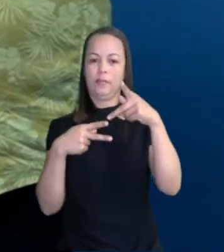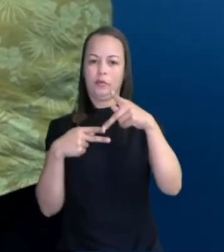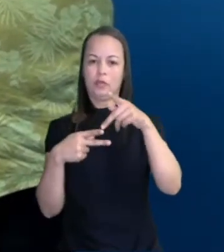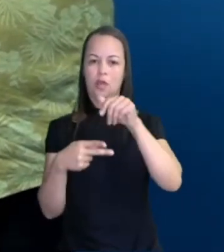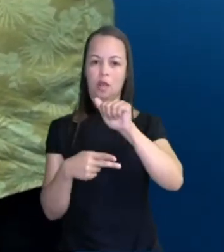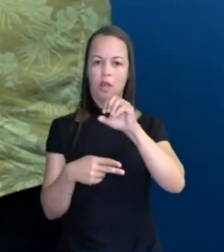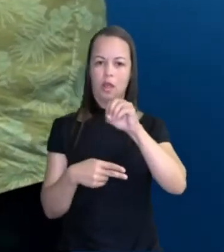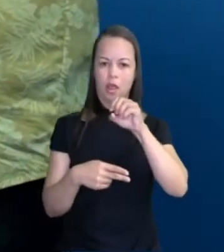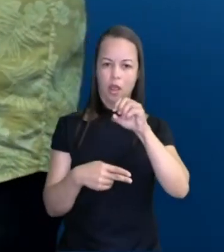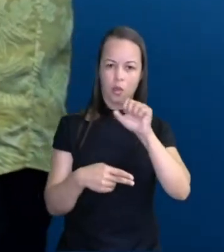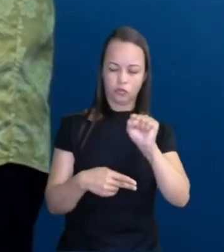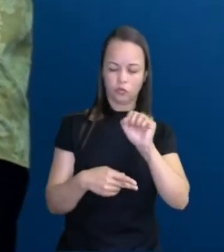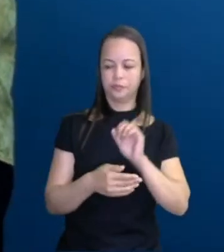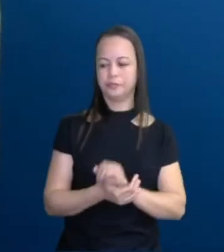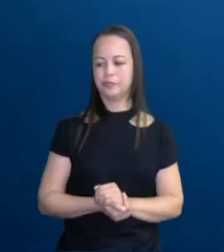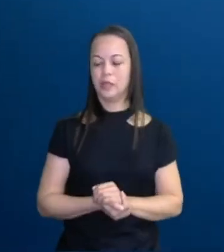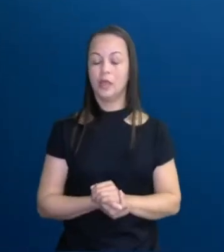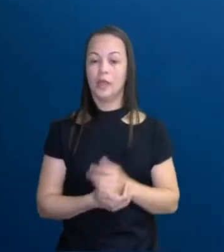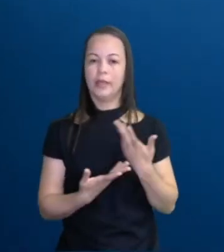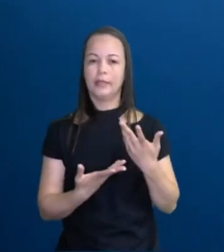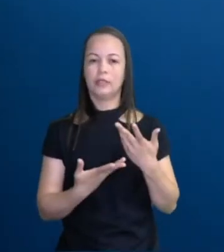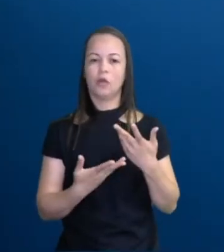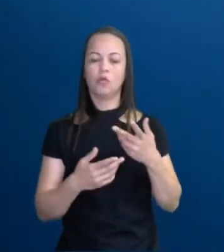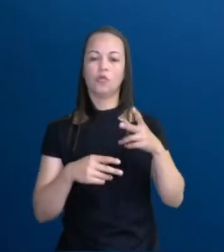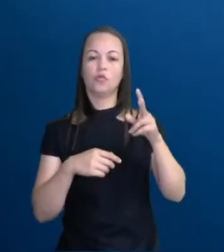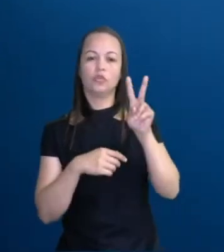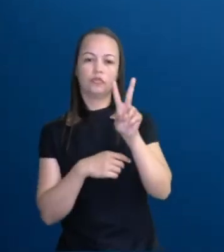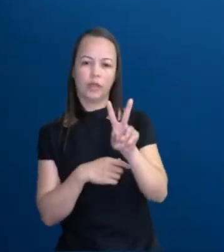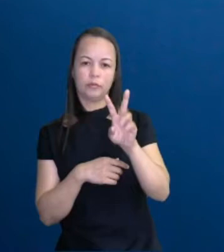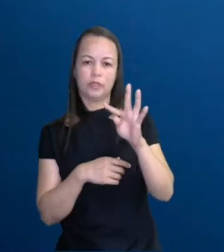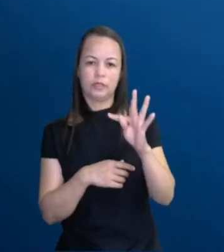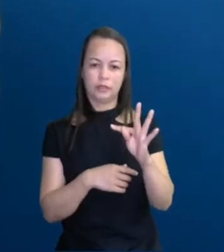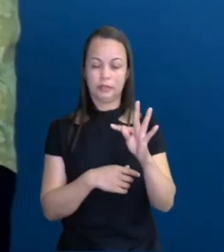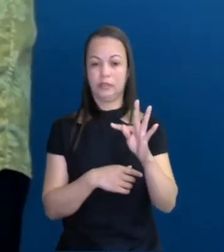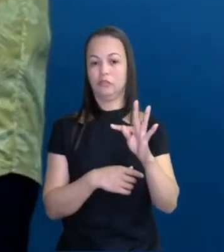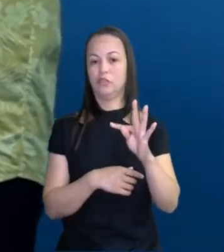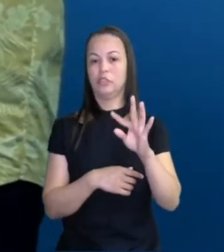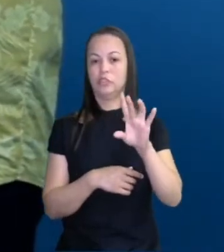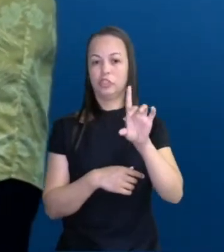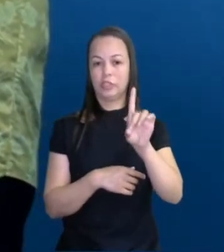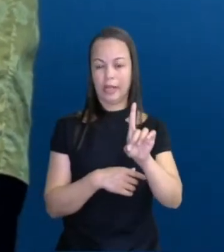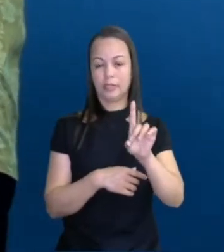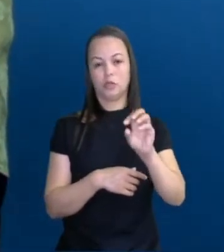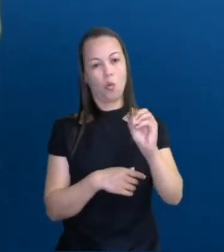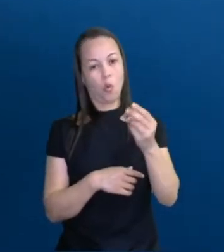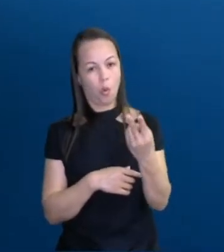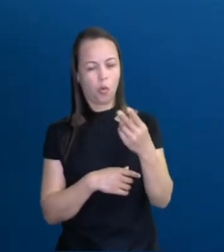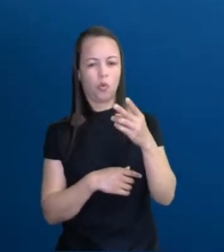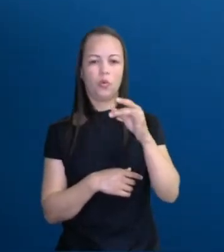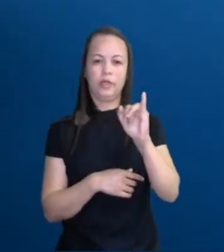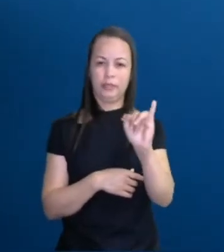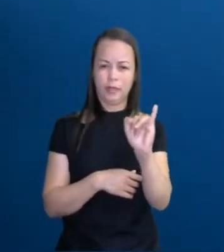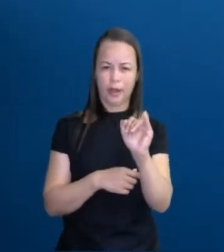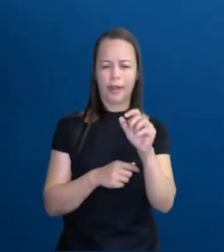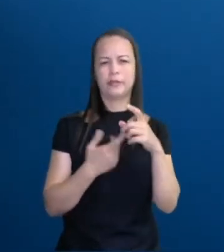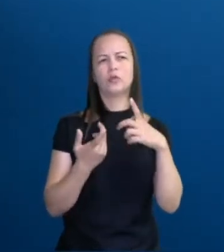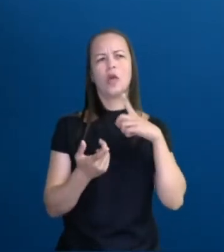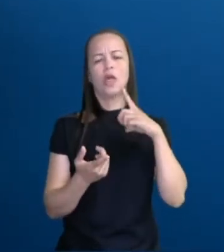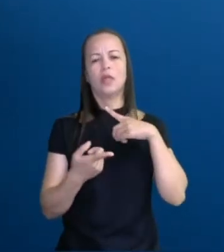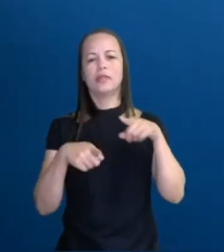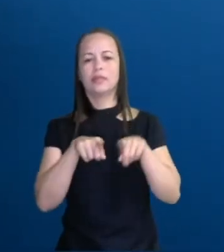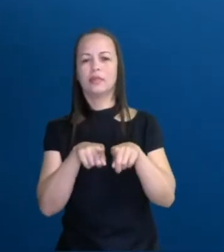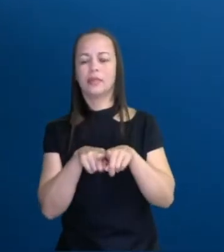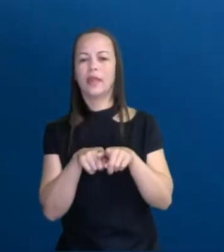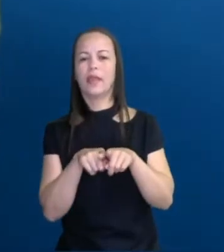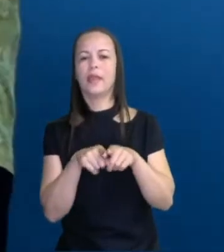ao. Então, os verbos transitivos direto e indireto, ou também verbos bitransitivos, sempre